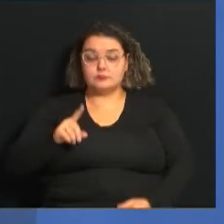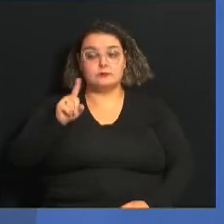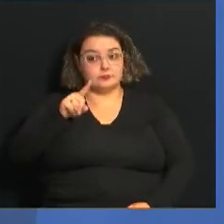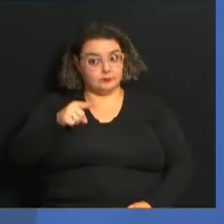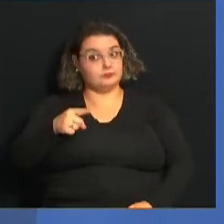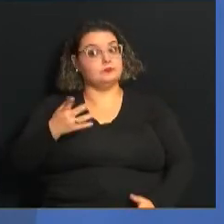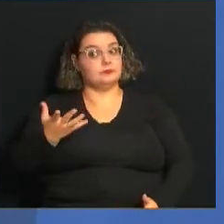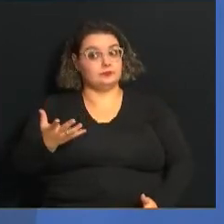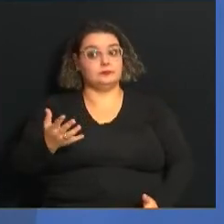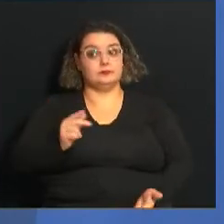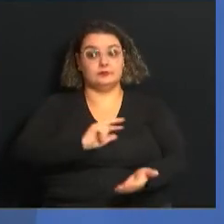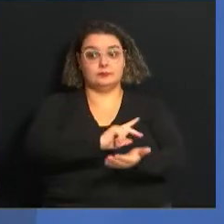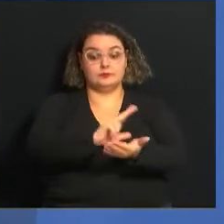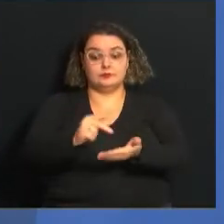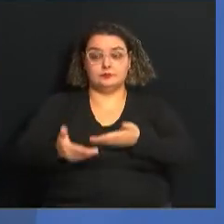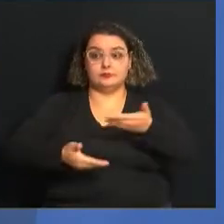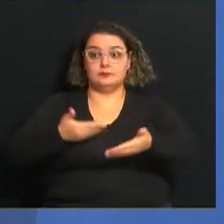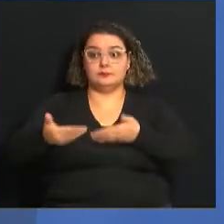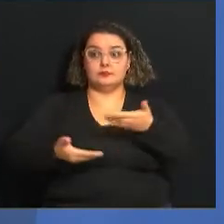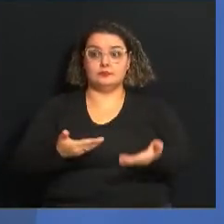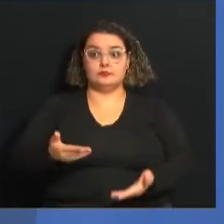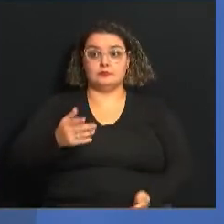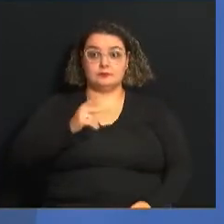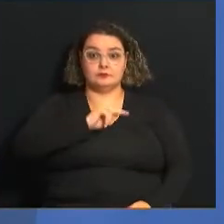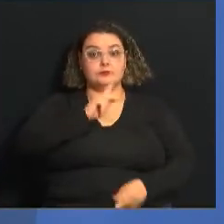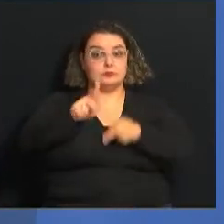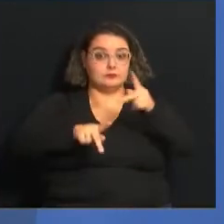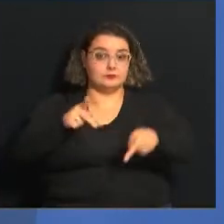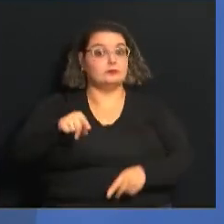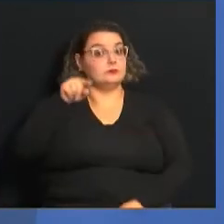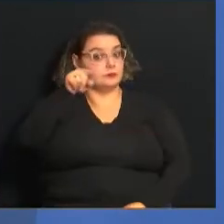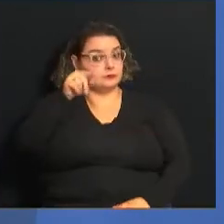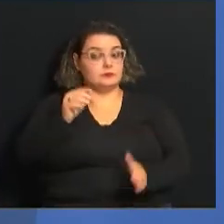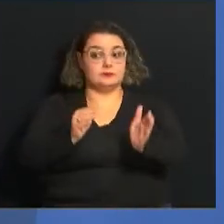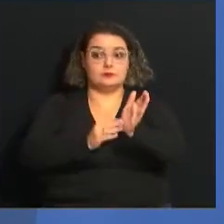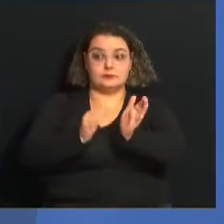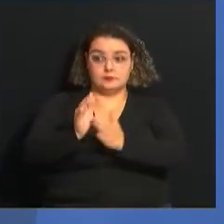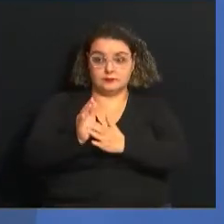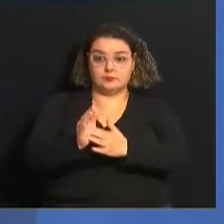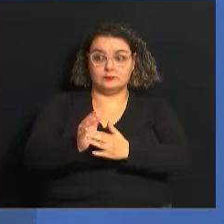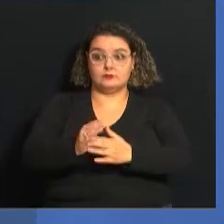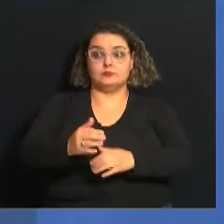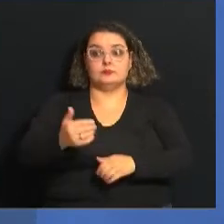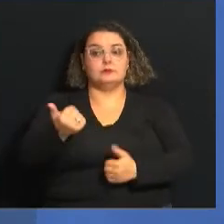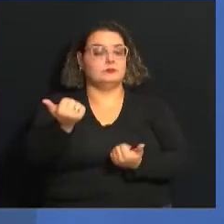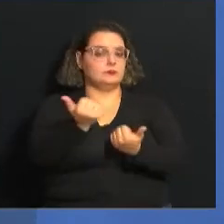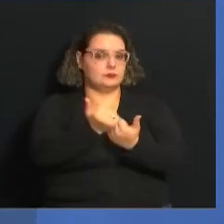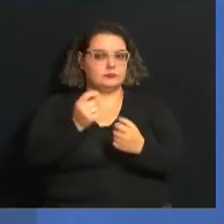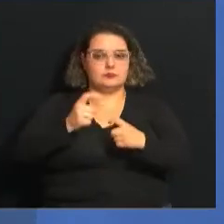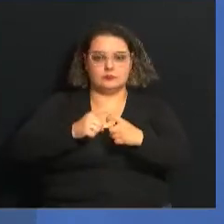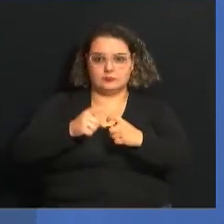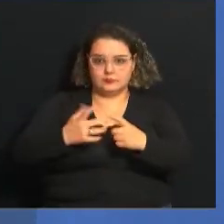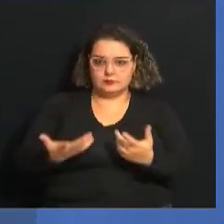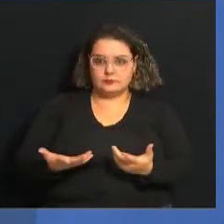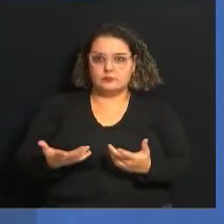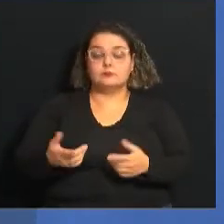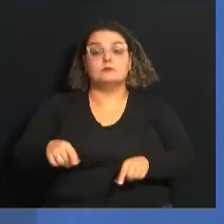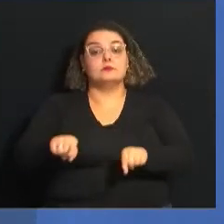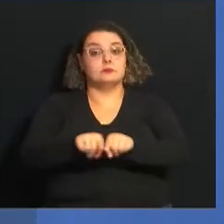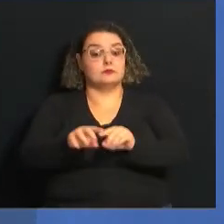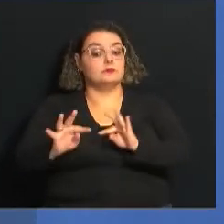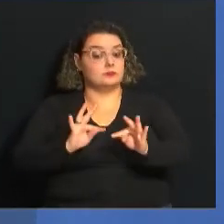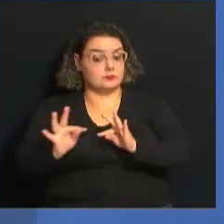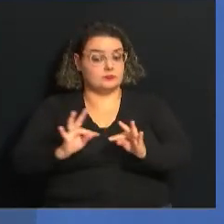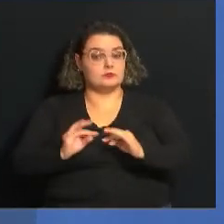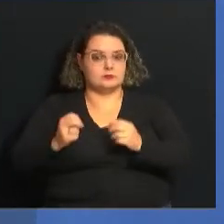vários serviços à população. E você que então prestou o concurso para esses cargos de médico e técnico de enfermagem, já